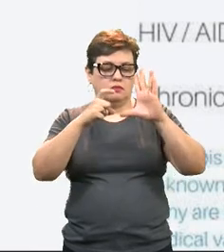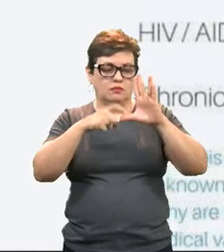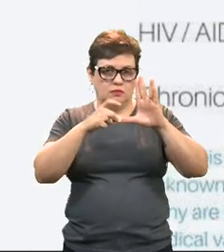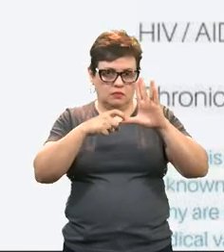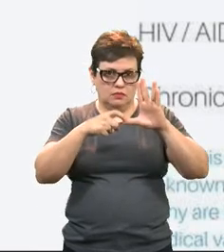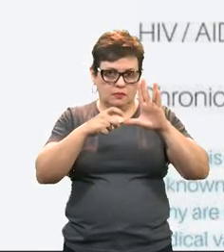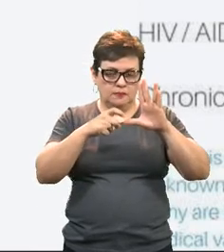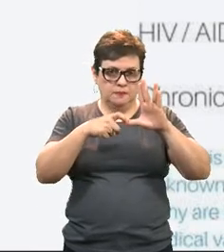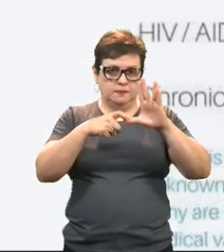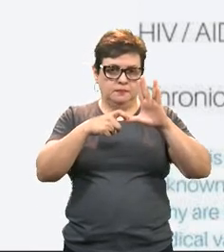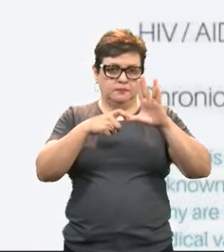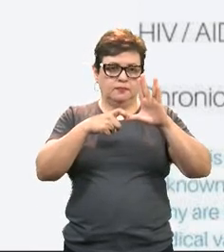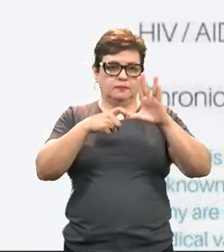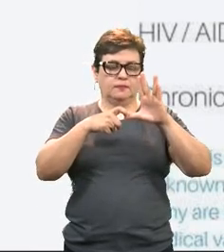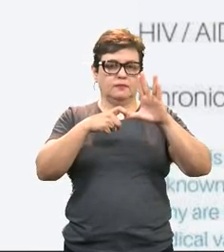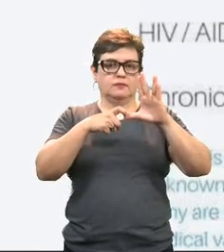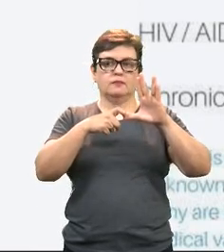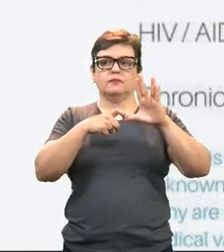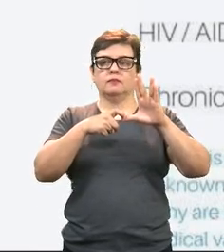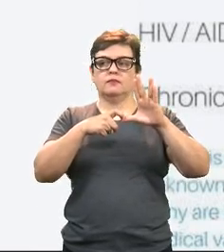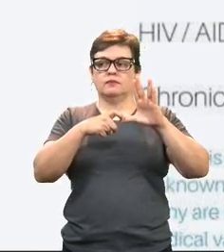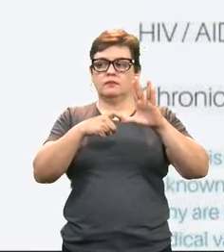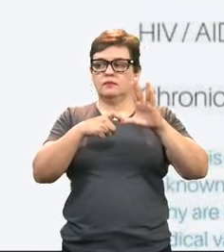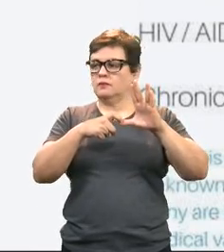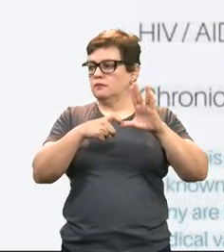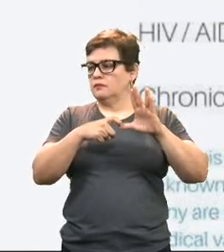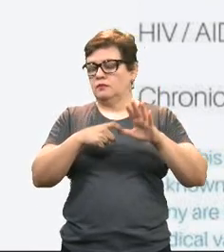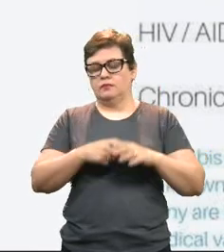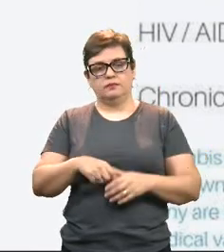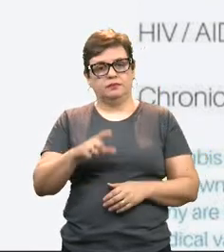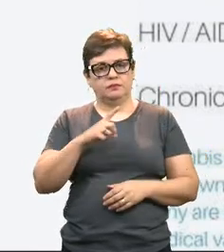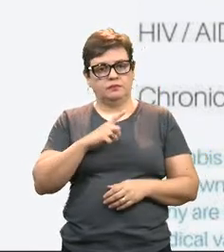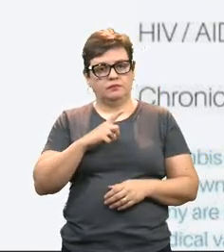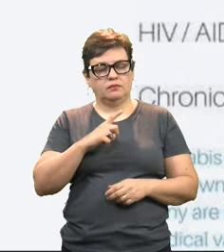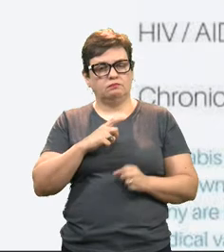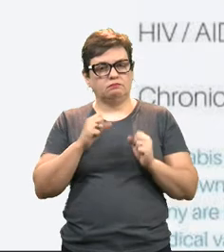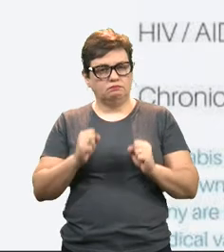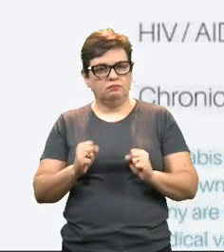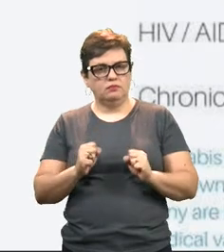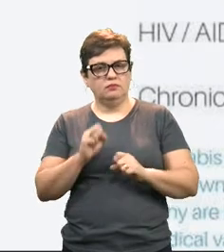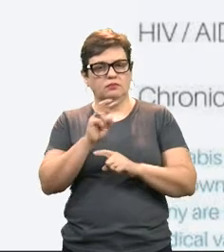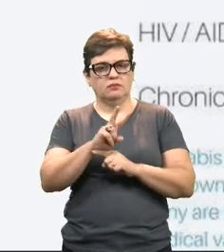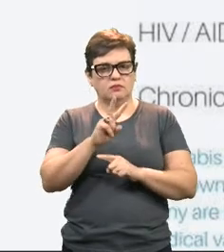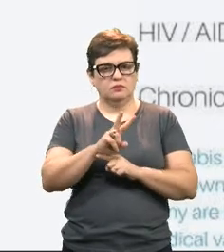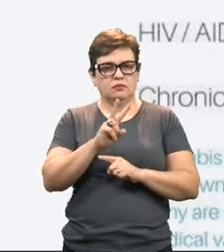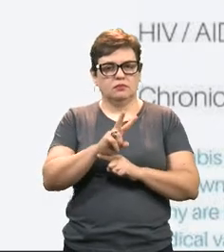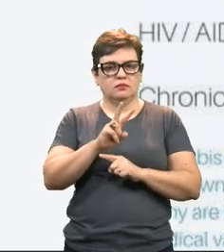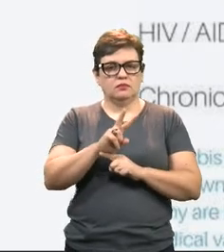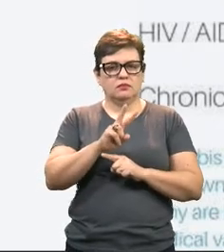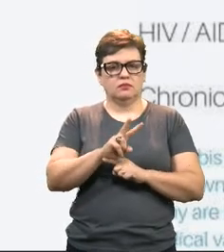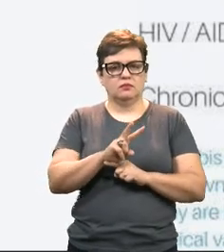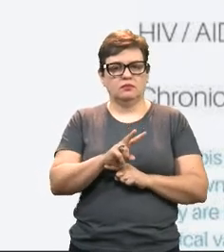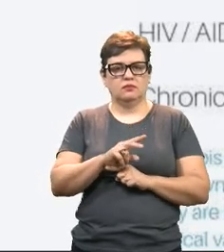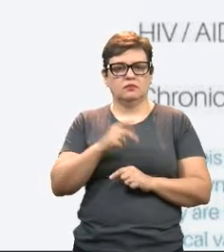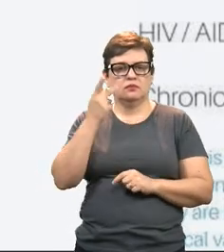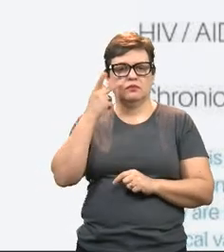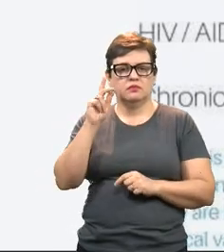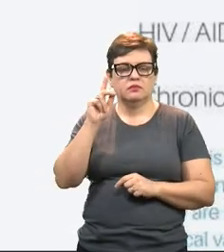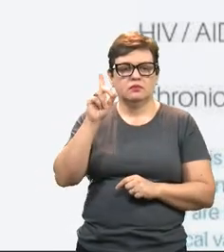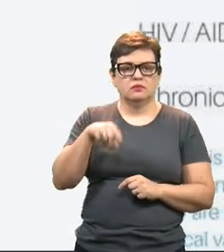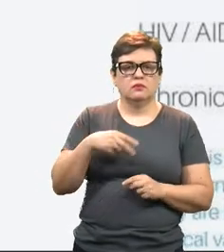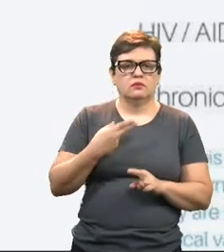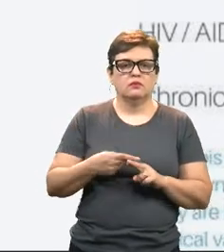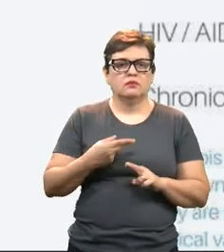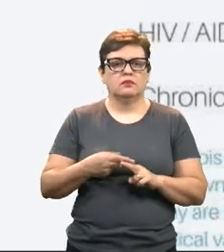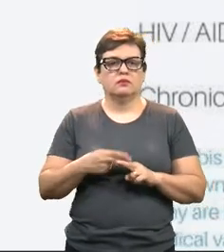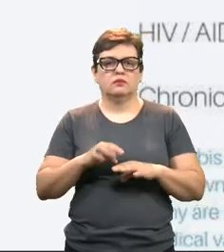medicinal. O extrato de cannabis, ele traz uma possibilidade terapêutica, tanto para ser usado em algumas